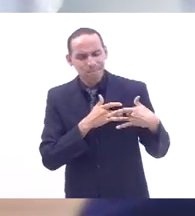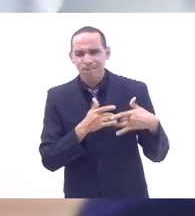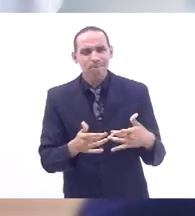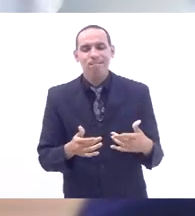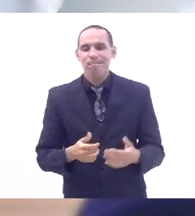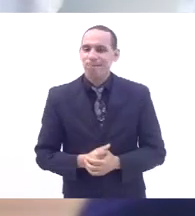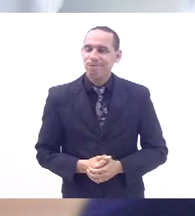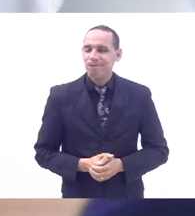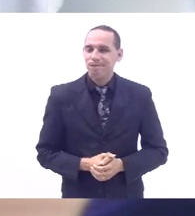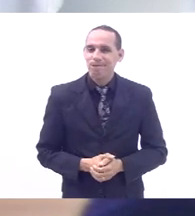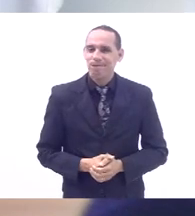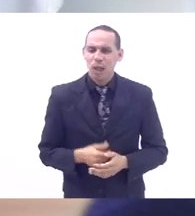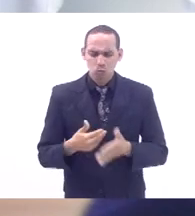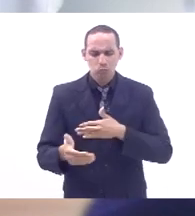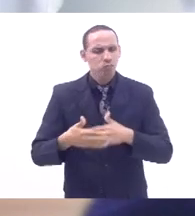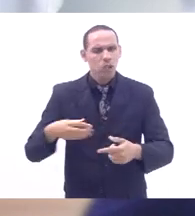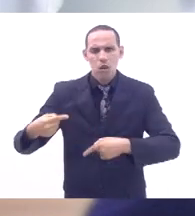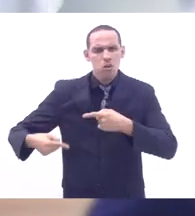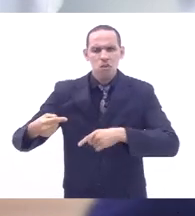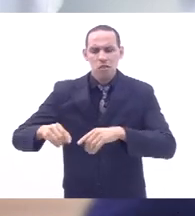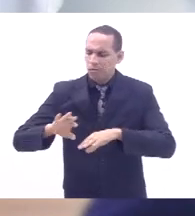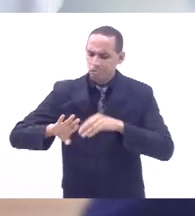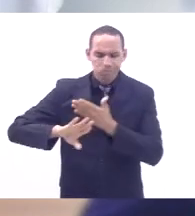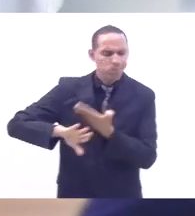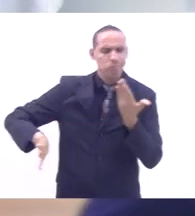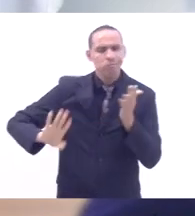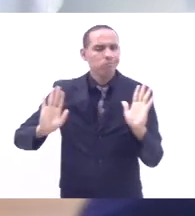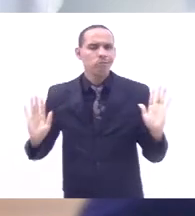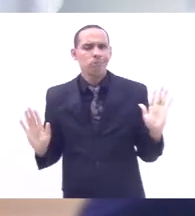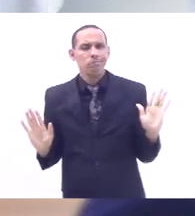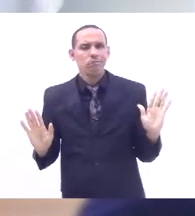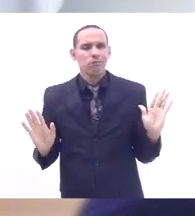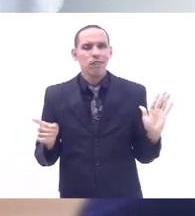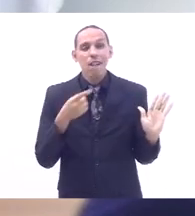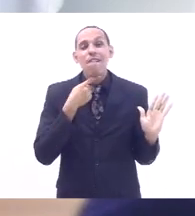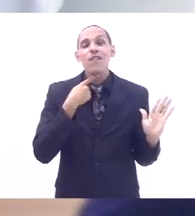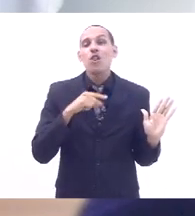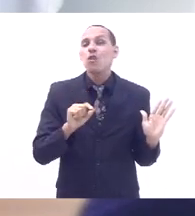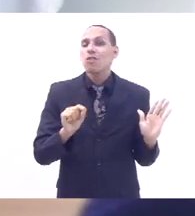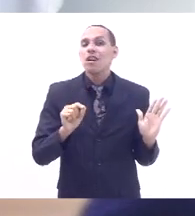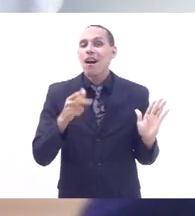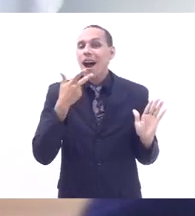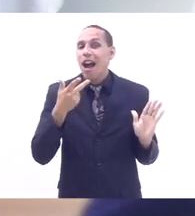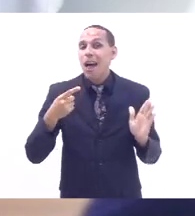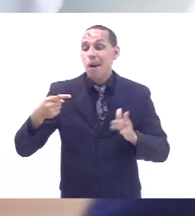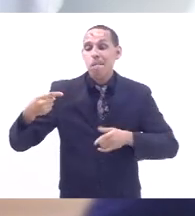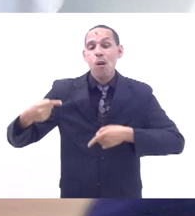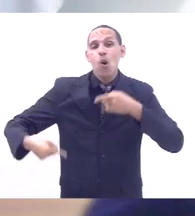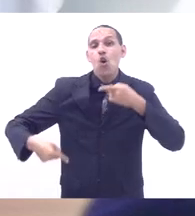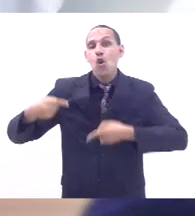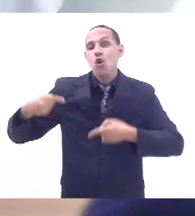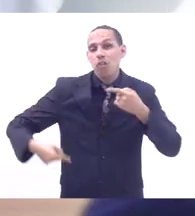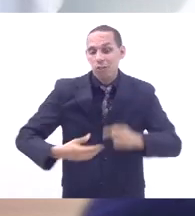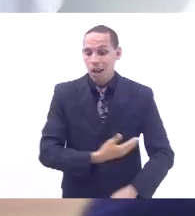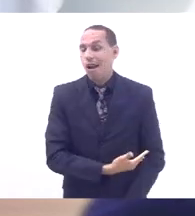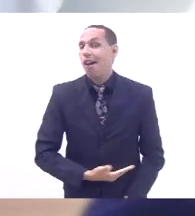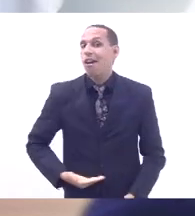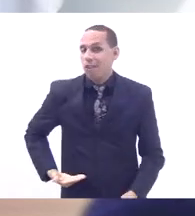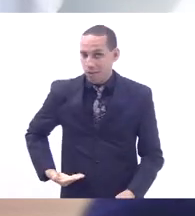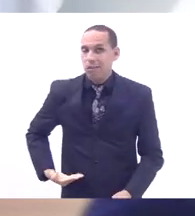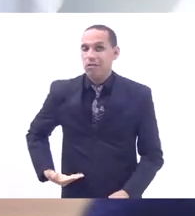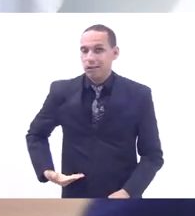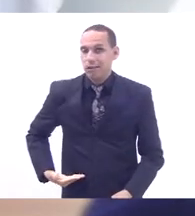independente de política, independente de... A intenção aqui é a gente falar de políticas públicas.